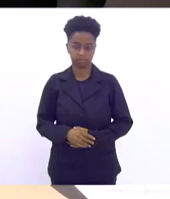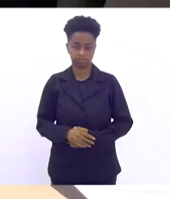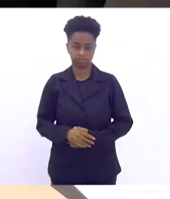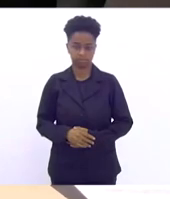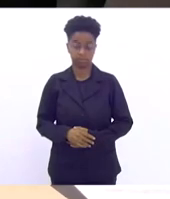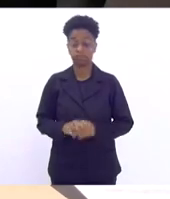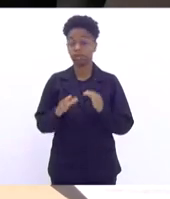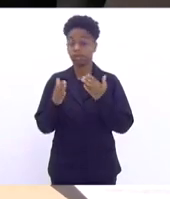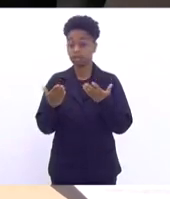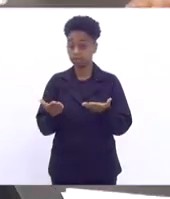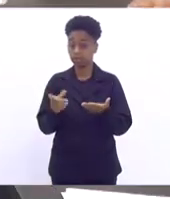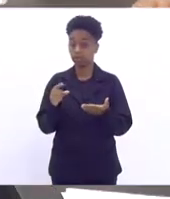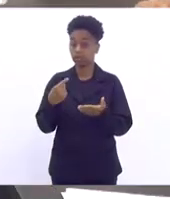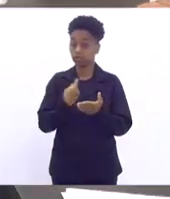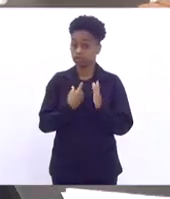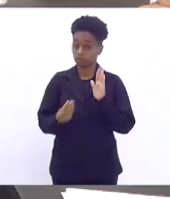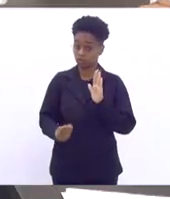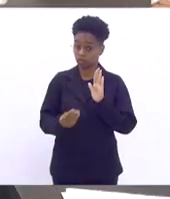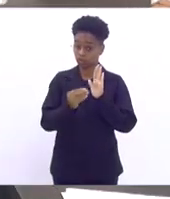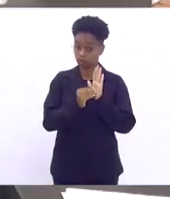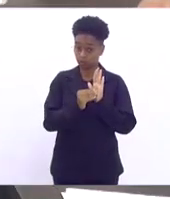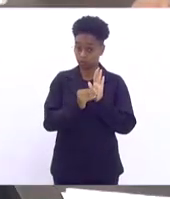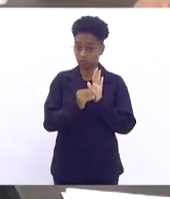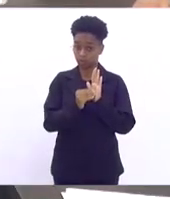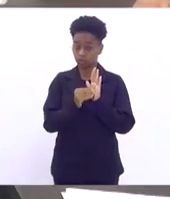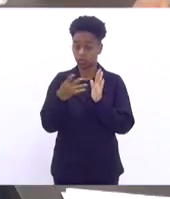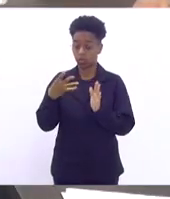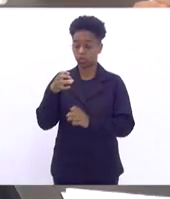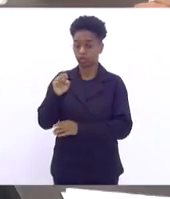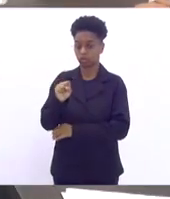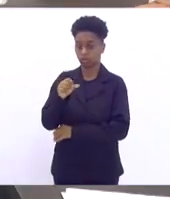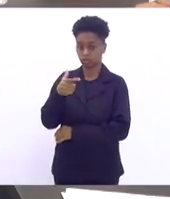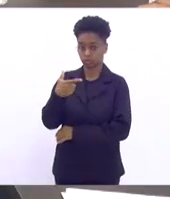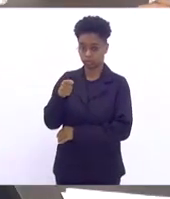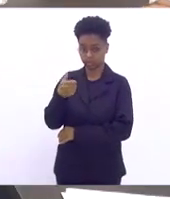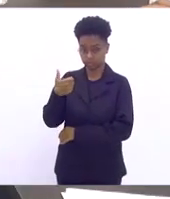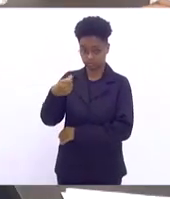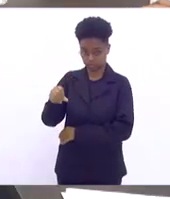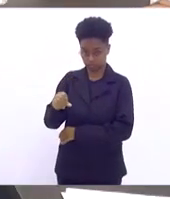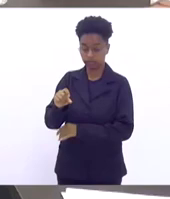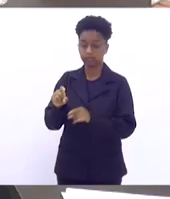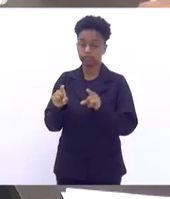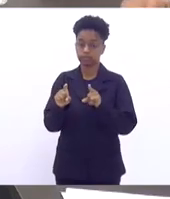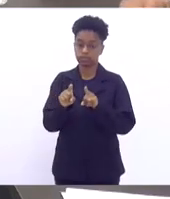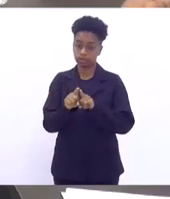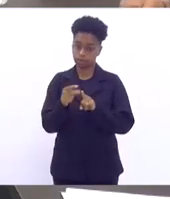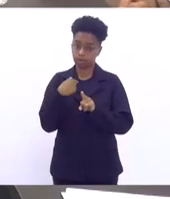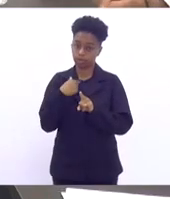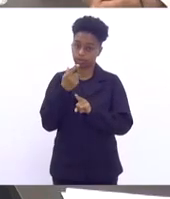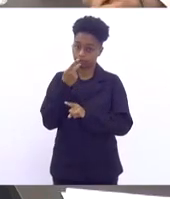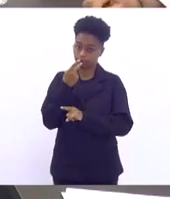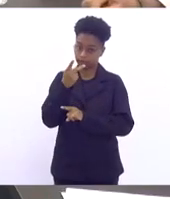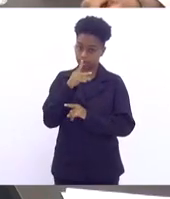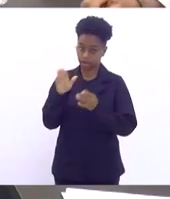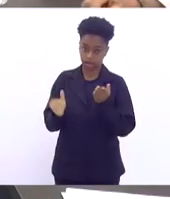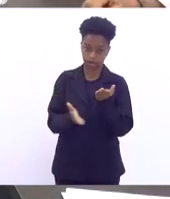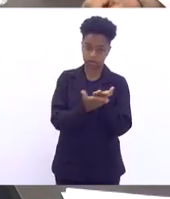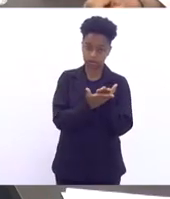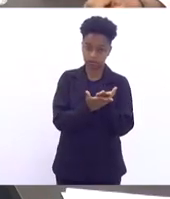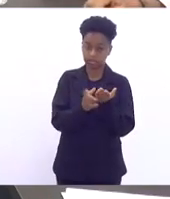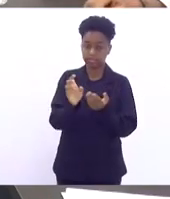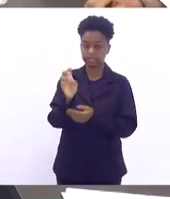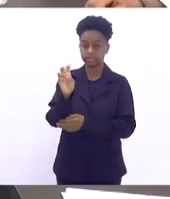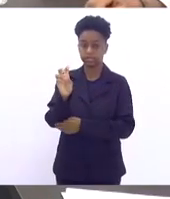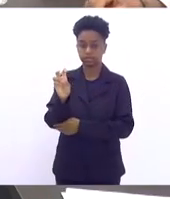então a gente botou aqui o 12 48 de 2019 e vamos também eu citei aqui na negociação